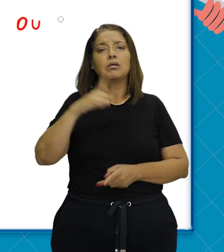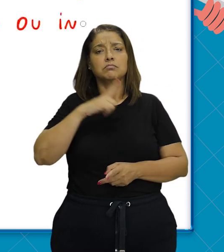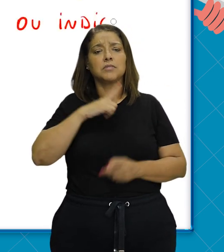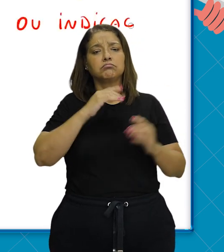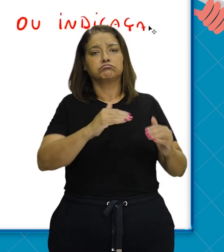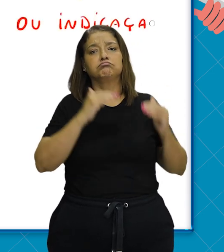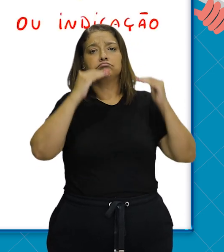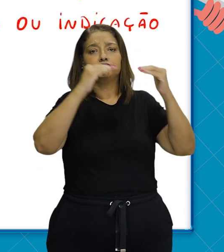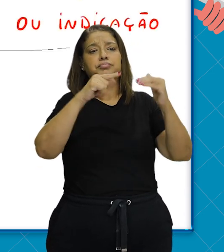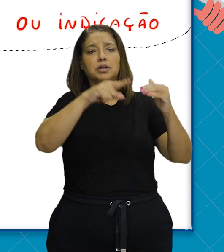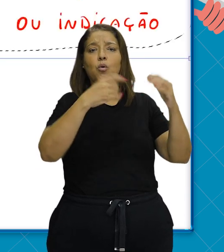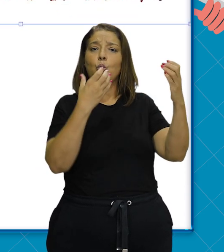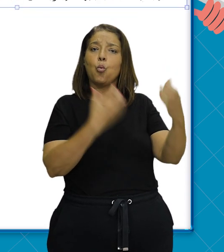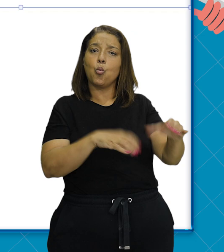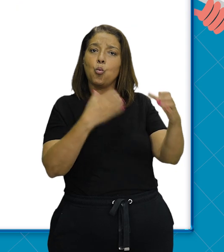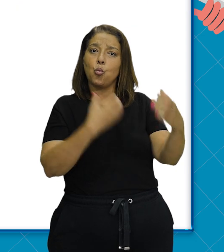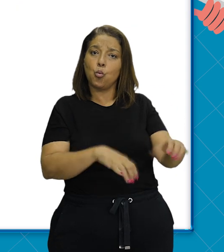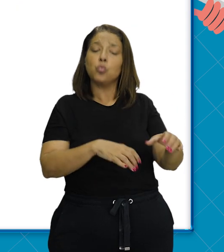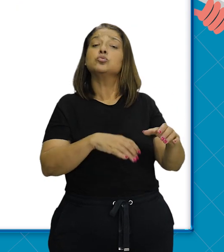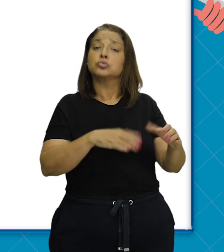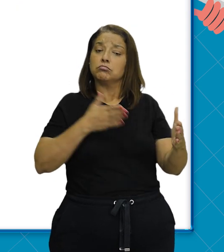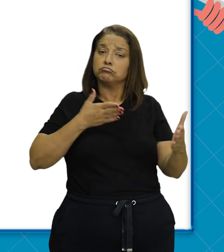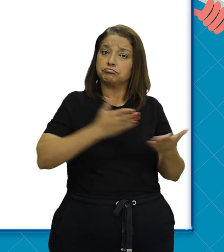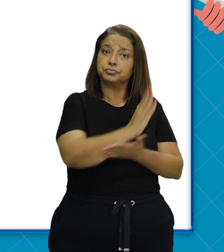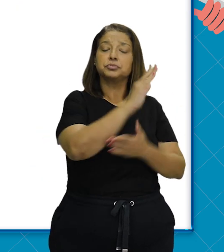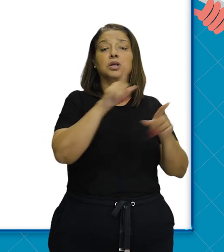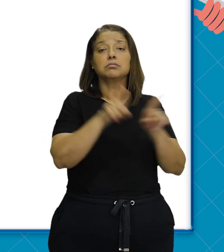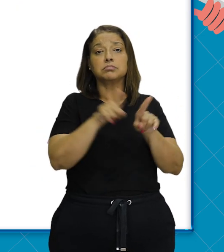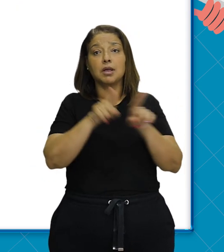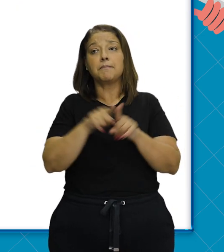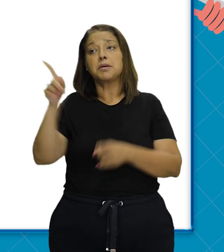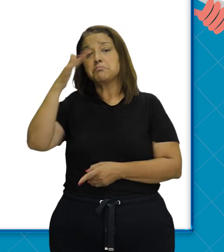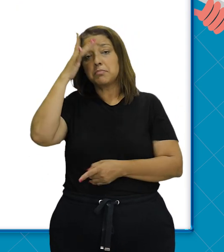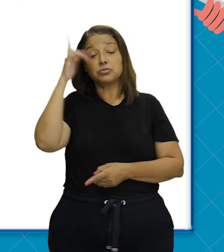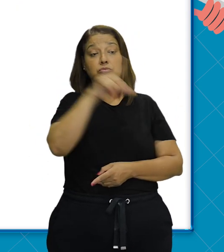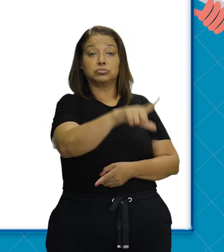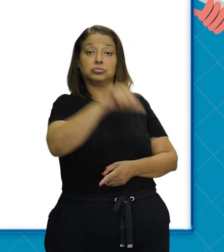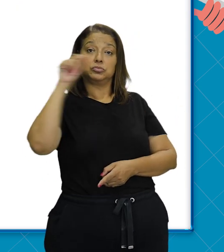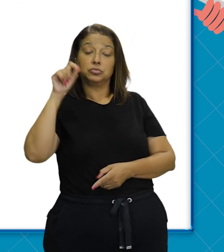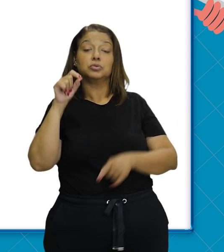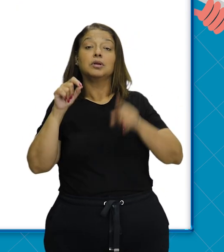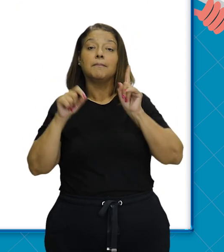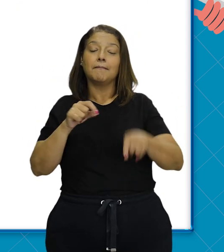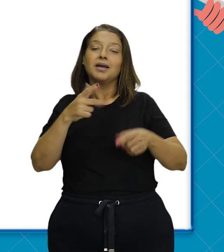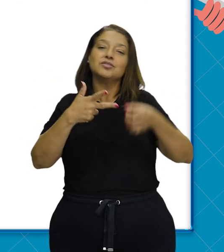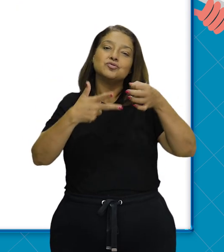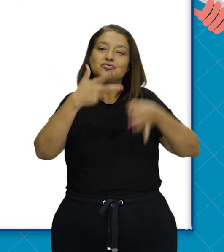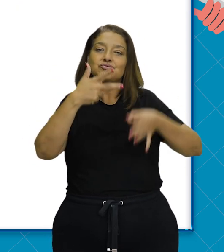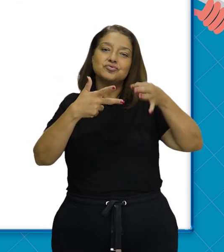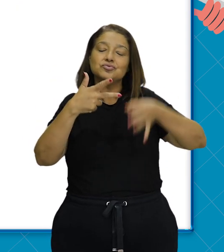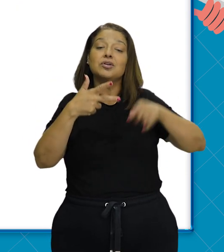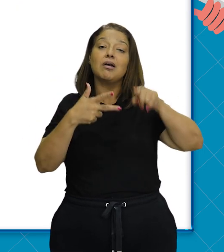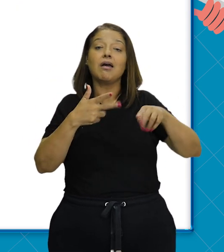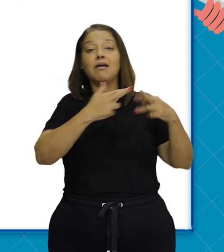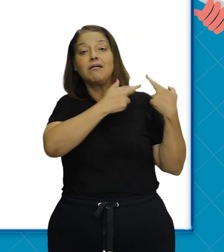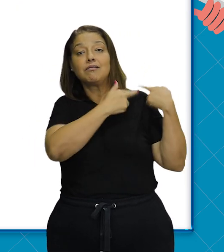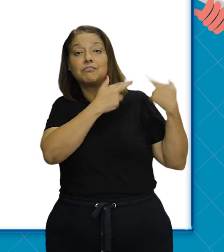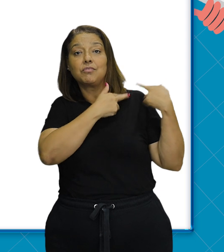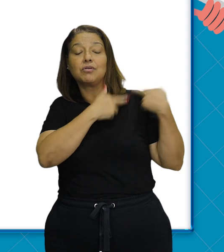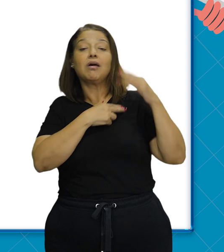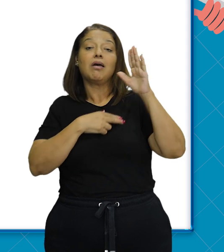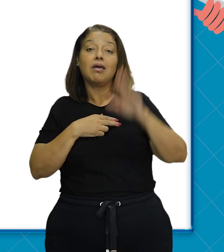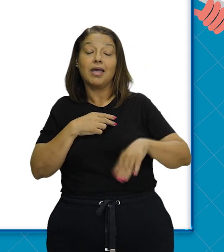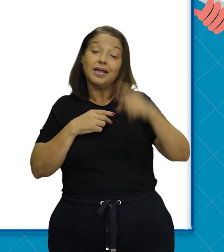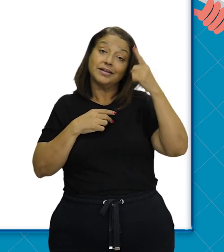seus cargos através de concursos públicos ou até mesmo por indicação. Basicamente, o Poder Judiciário é responsável